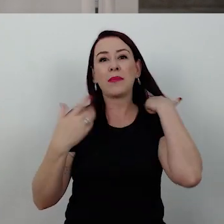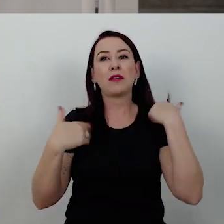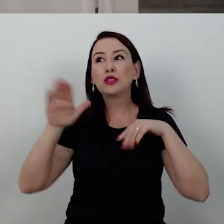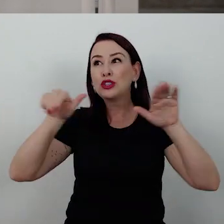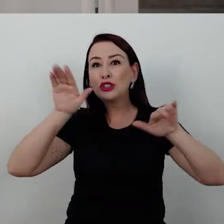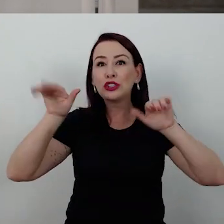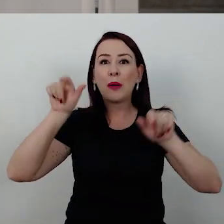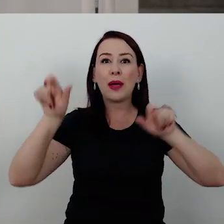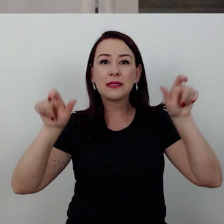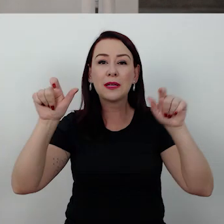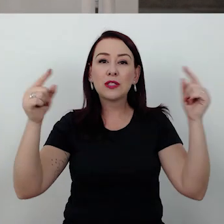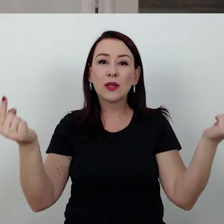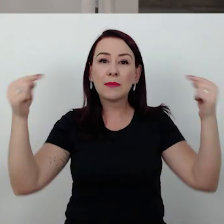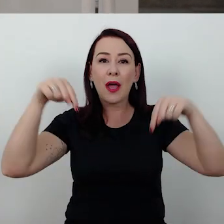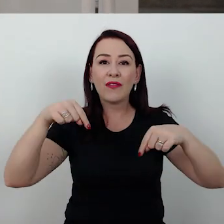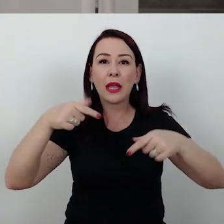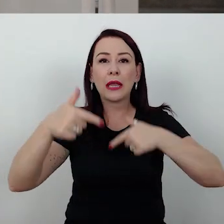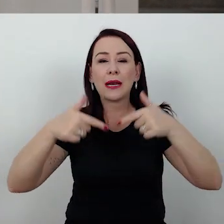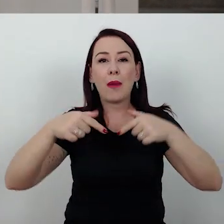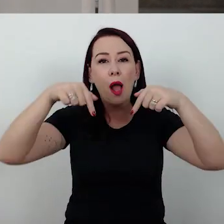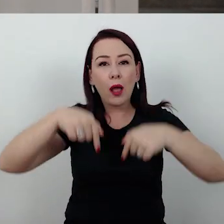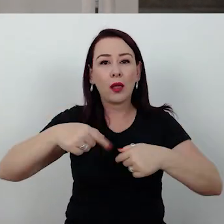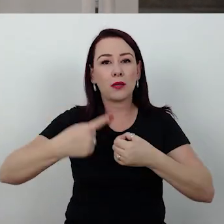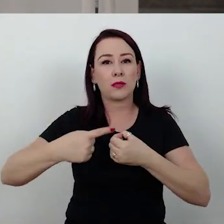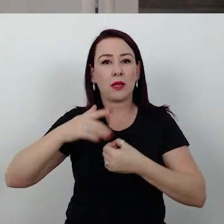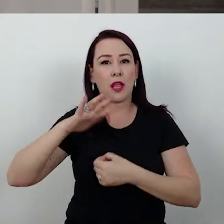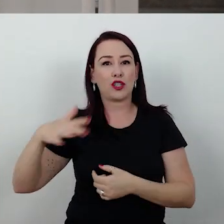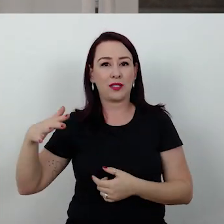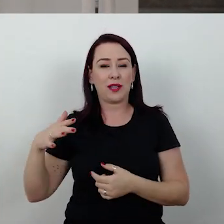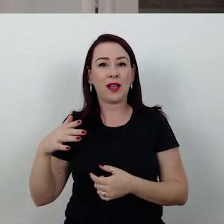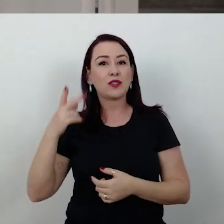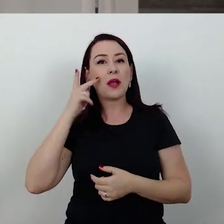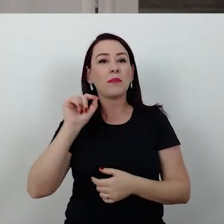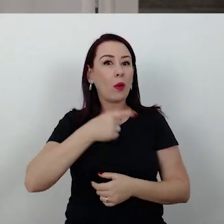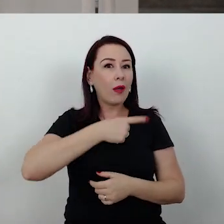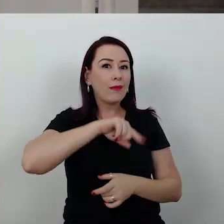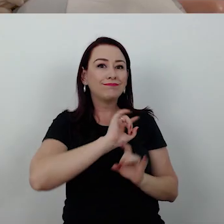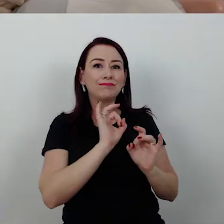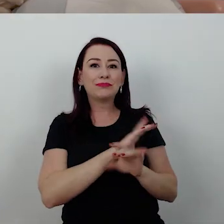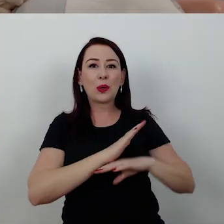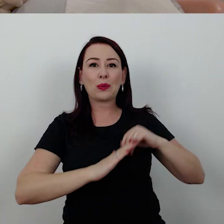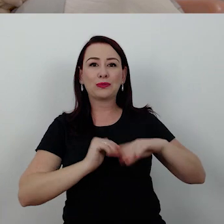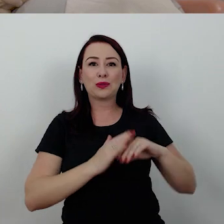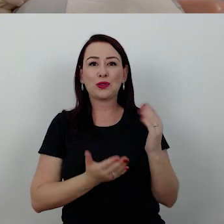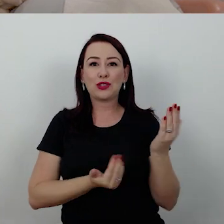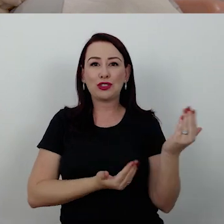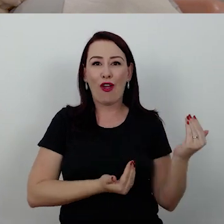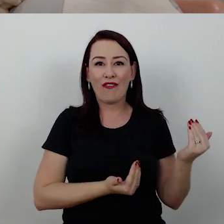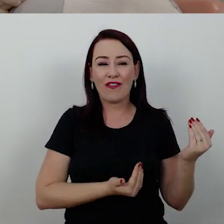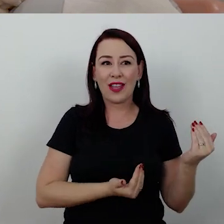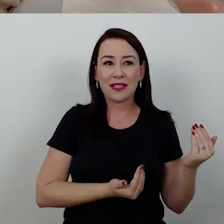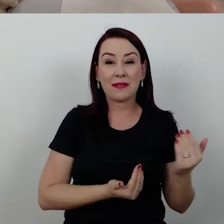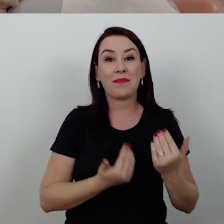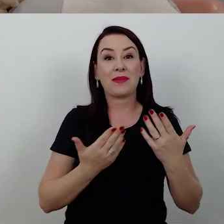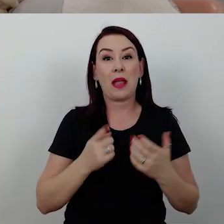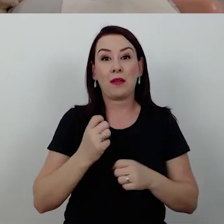para a cidade, né, para que a gente conseguisse colocar esses jovens no mercado de trabalho. Então, em